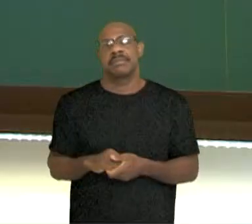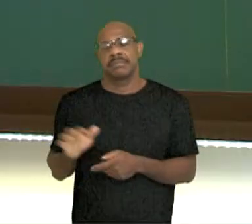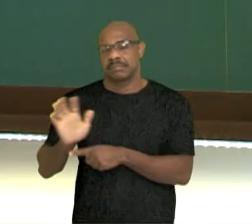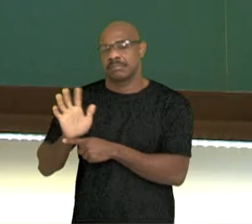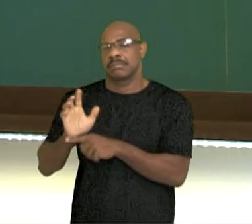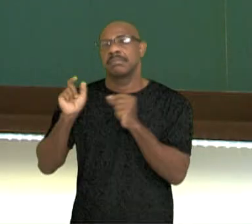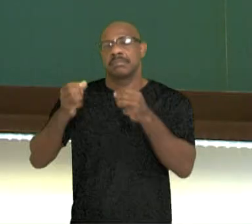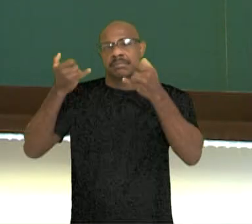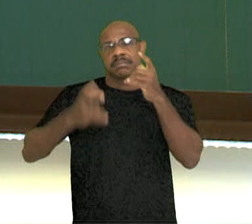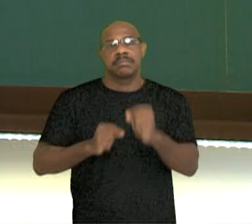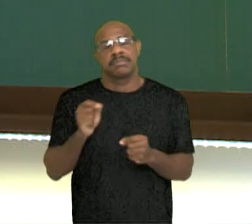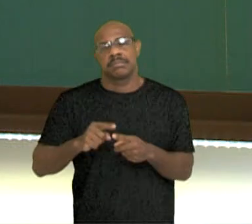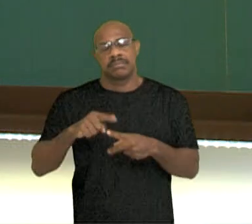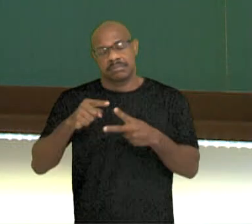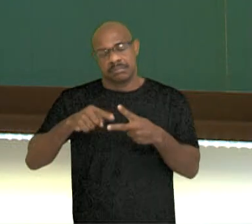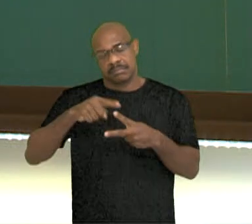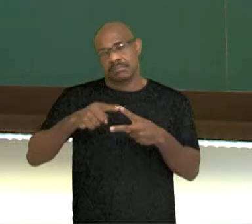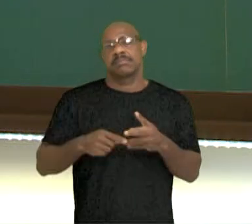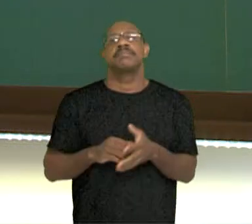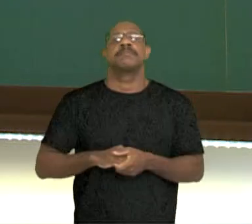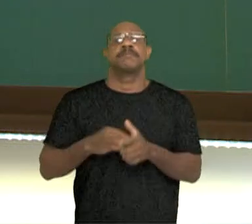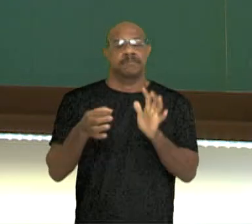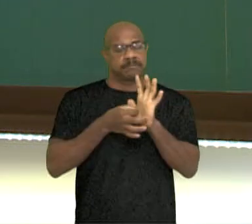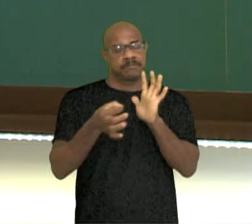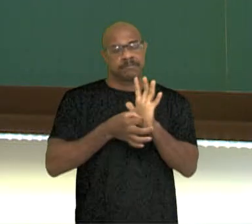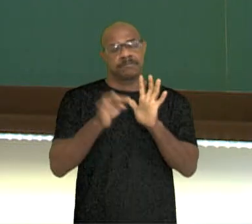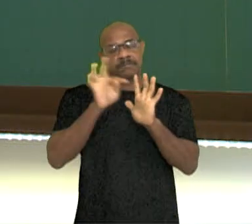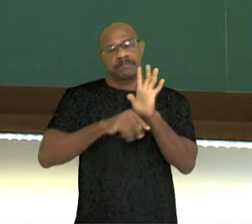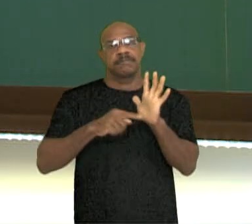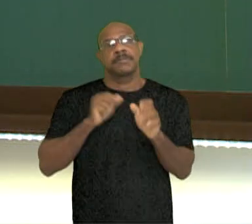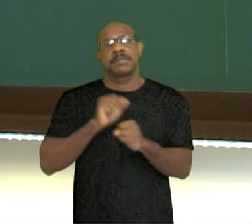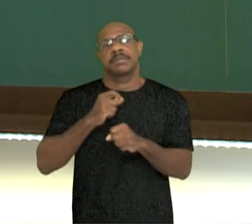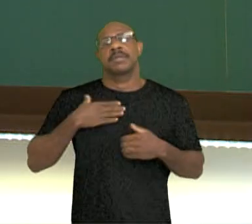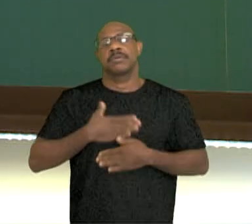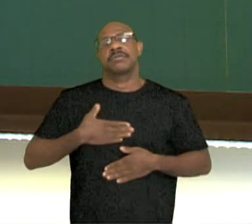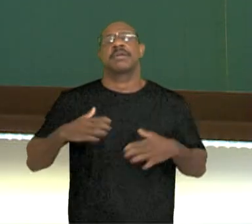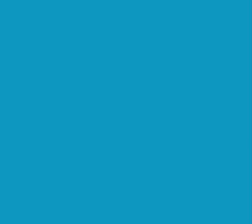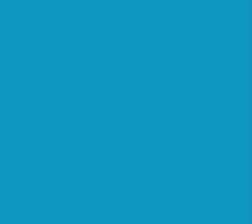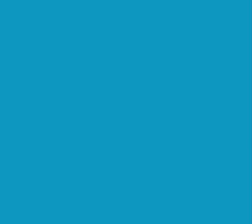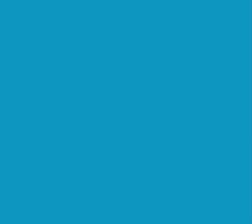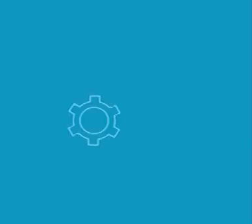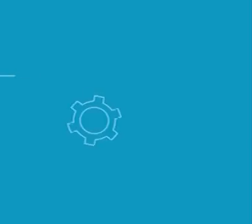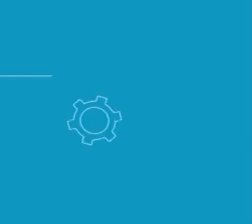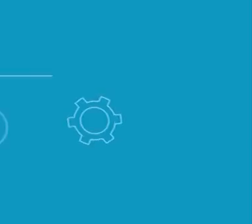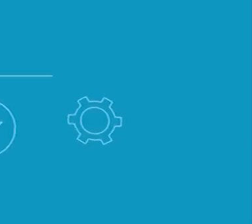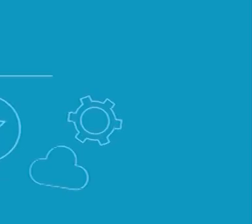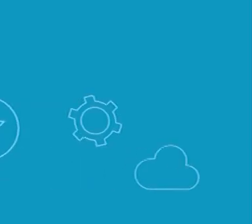Nesse vídeo, nós falamos a respeito do artigo de opinião. Espero que vocês tenham gostado e até breve!